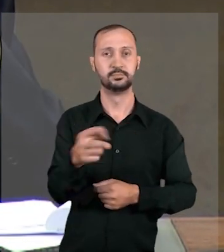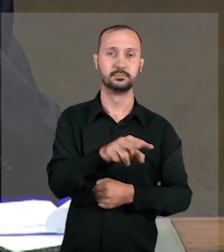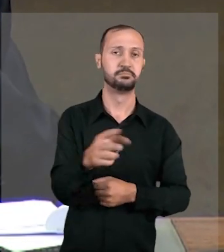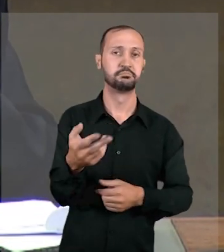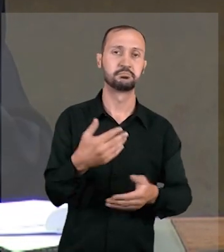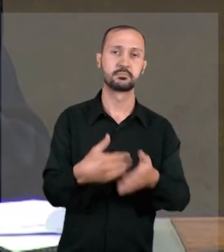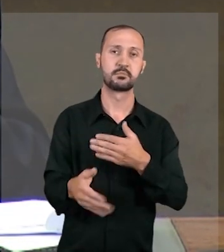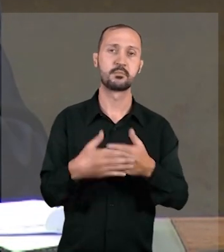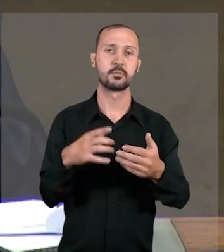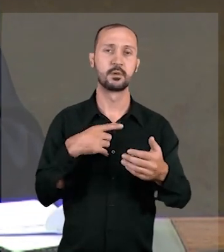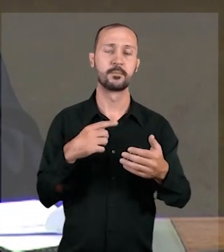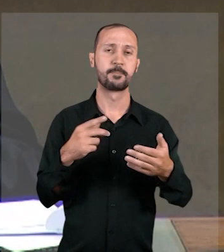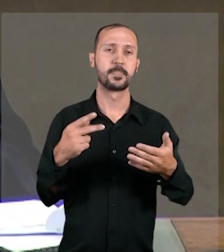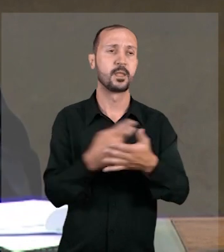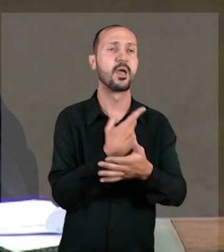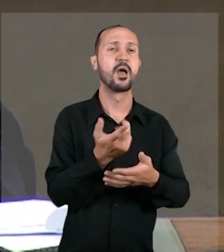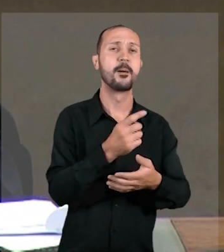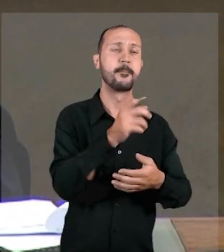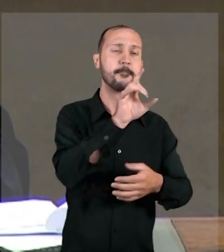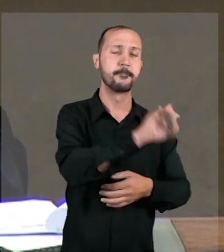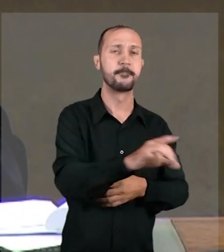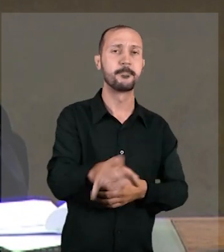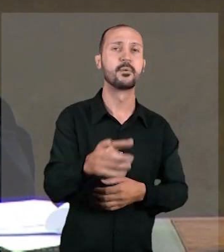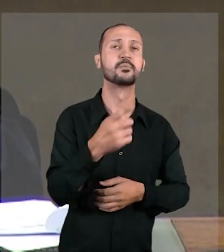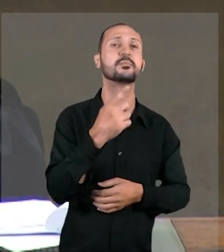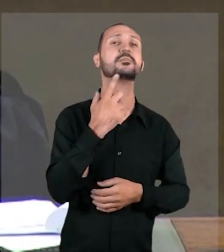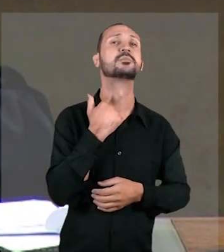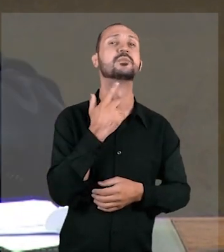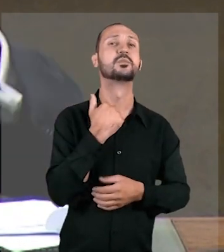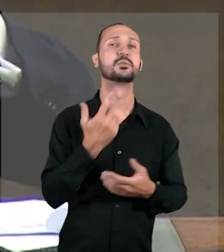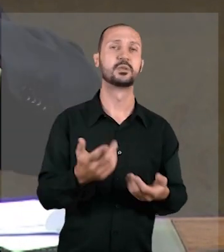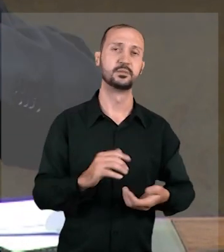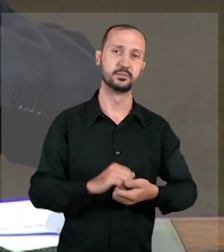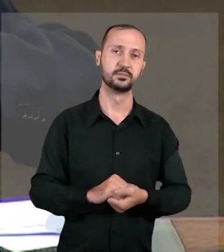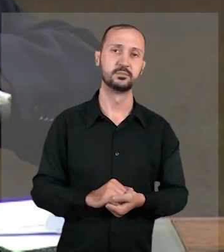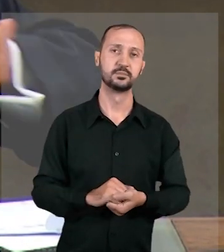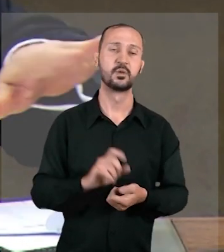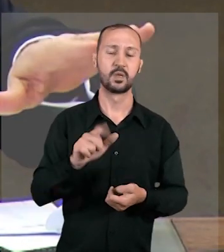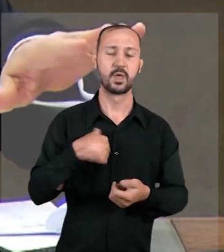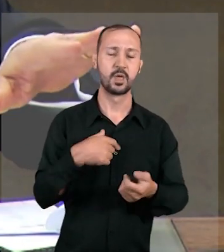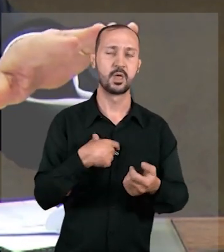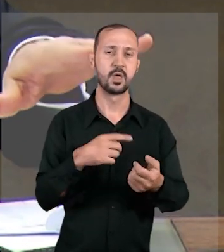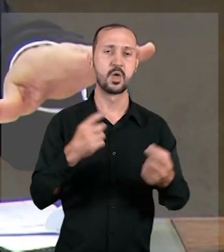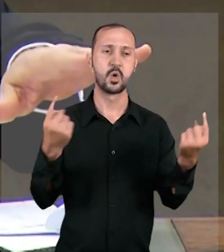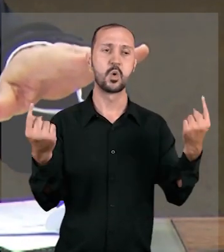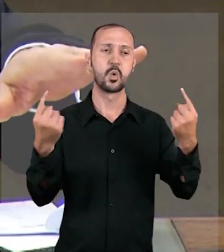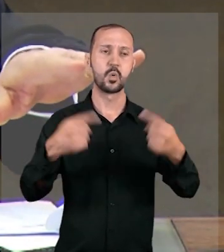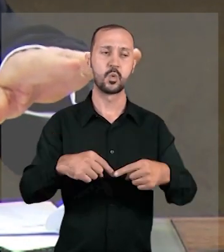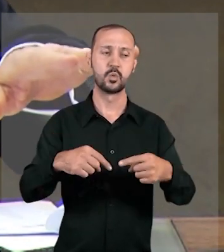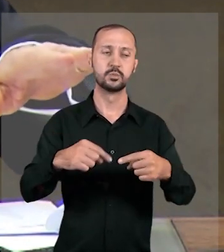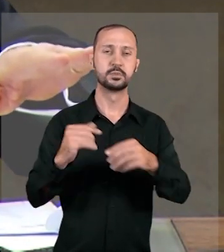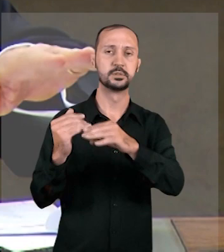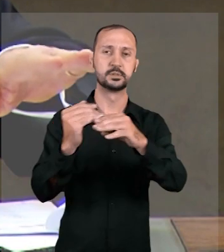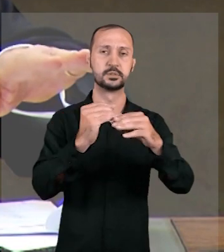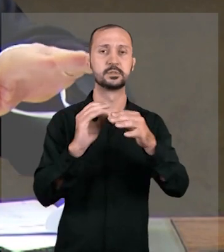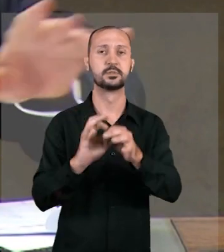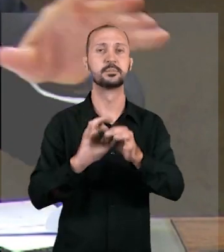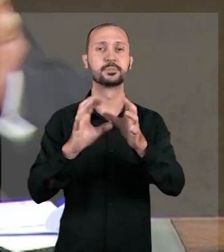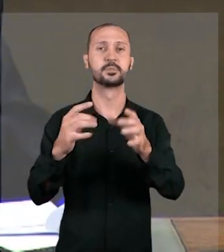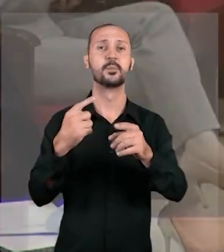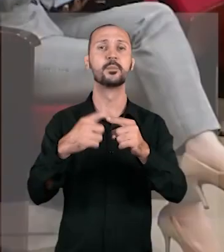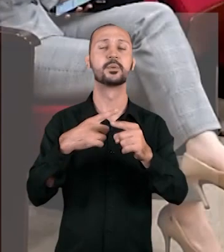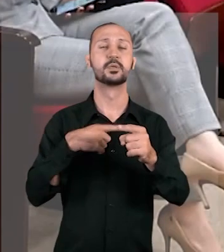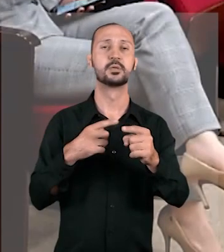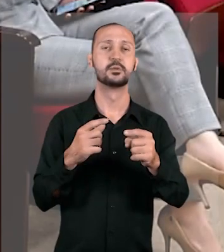evidentemente, frauda a vontade do eleitor. Portanto, acho que é contra o sistema democrático e representativo a